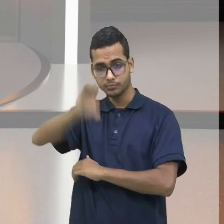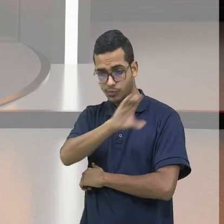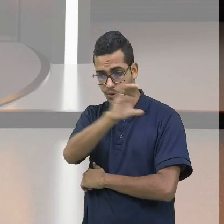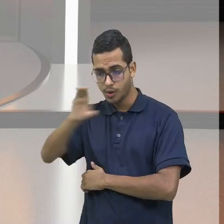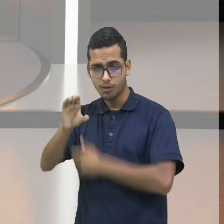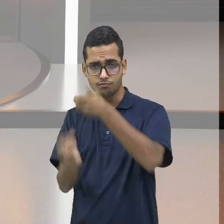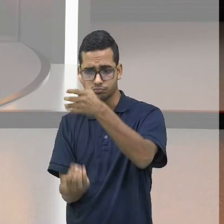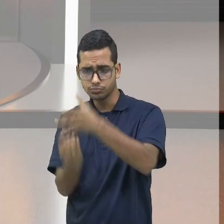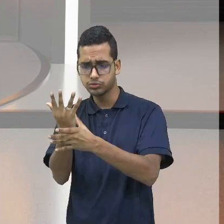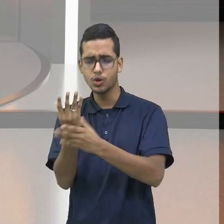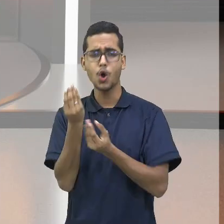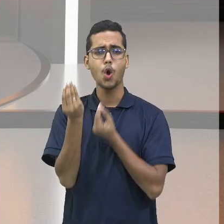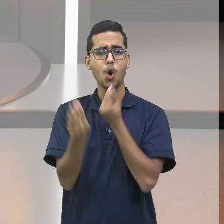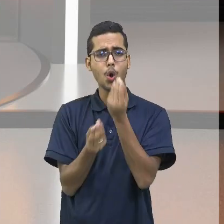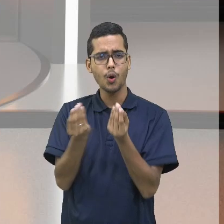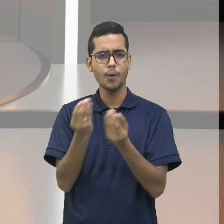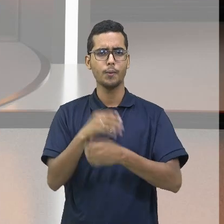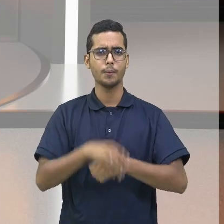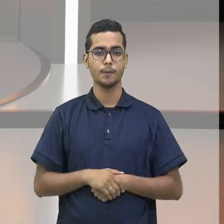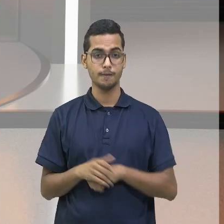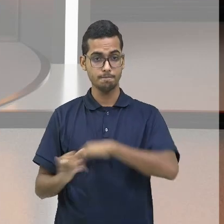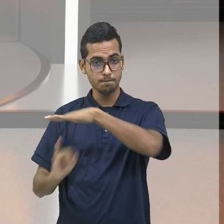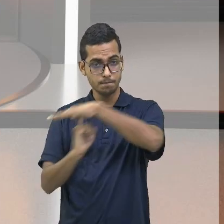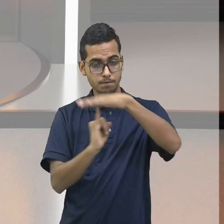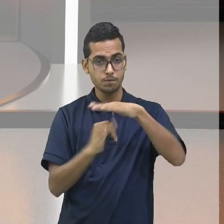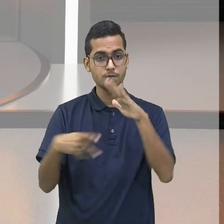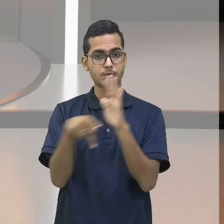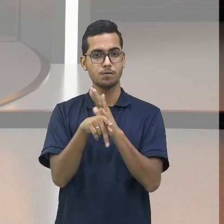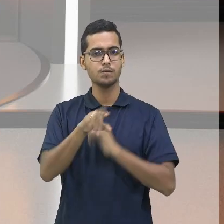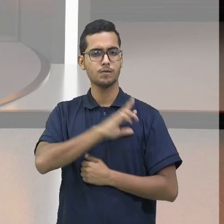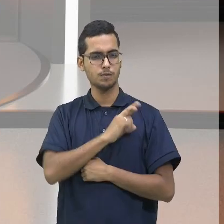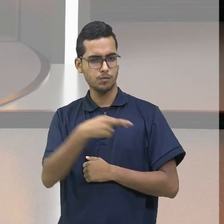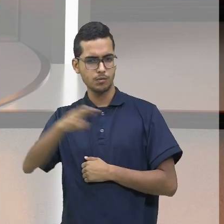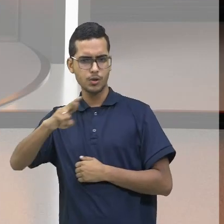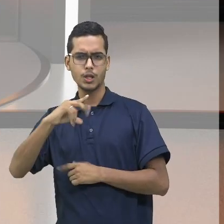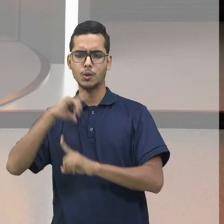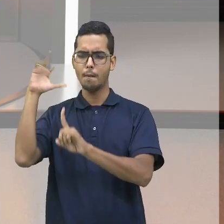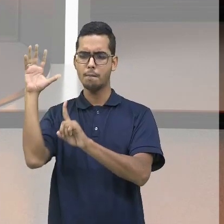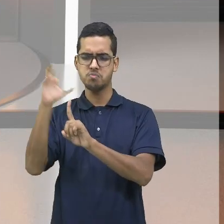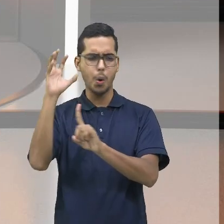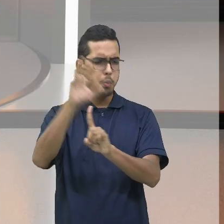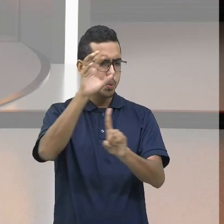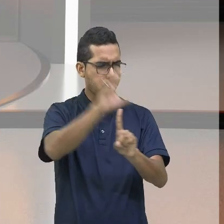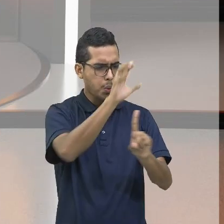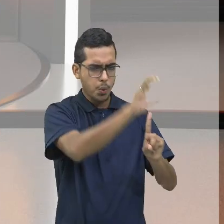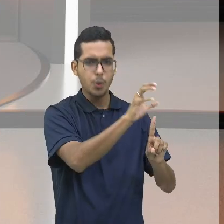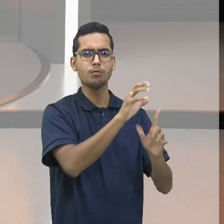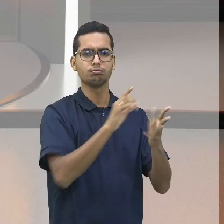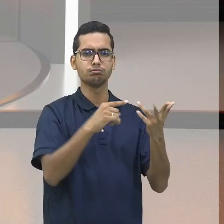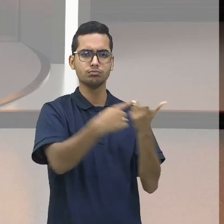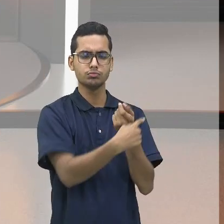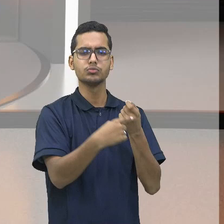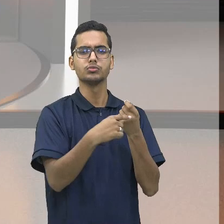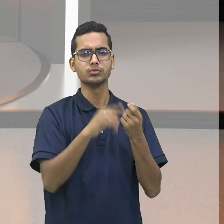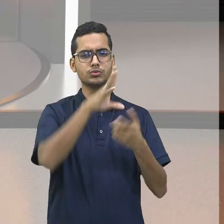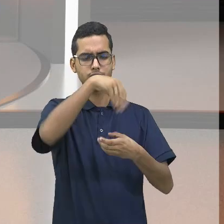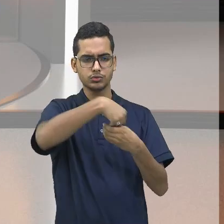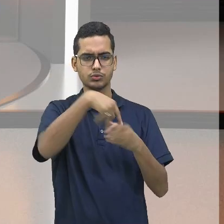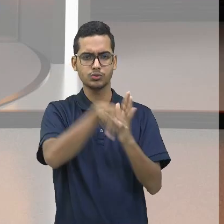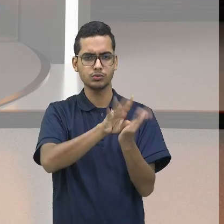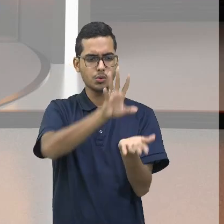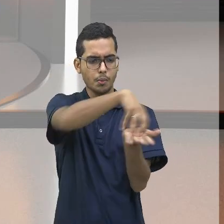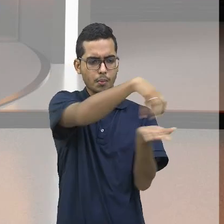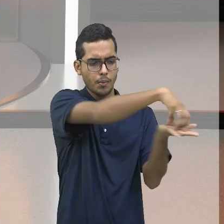como uma das poucas instituições com essa influência que transcendia os reinos,